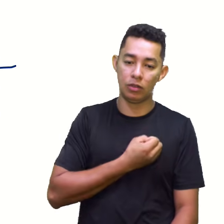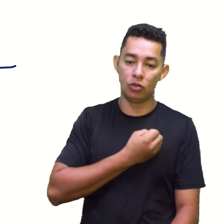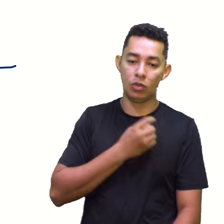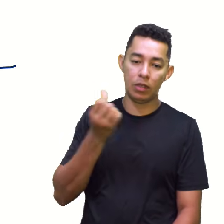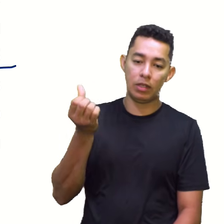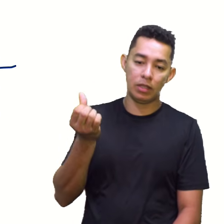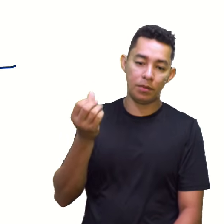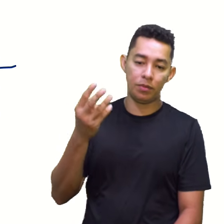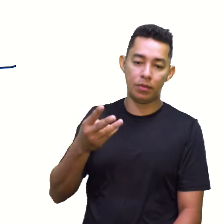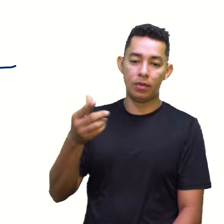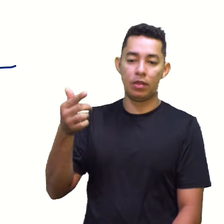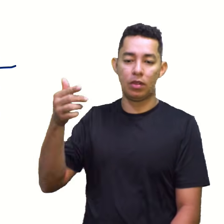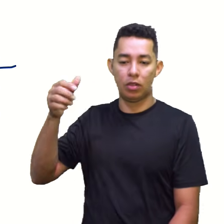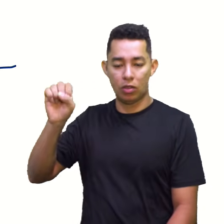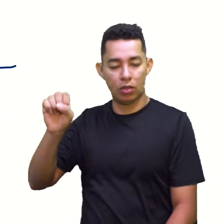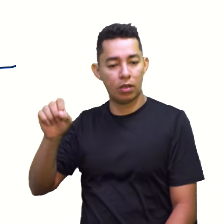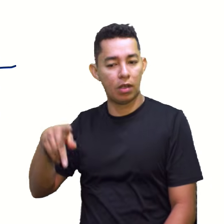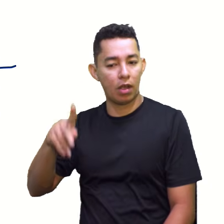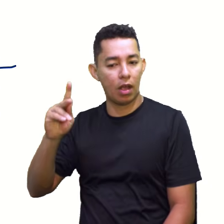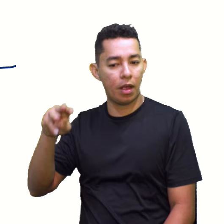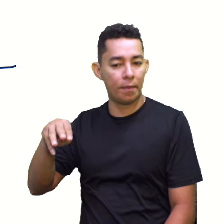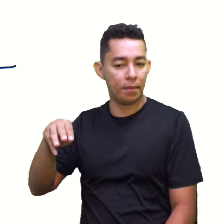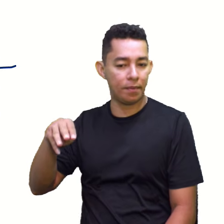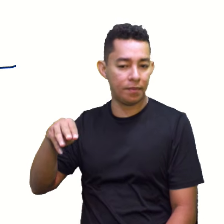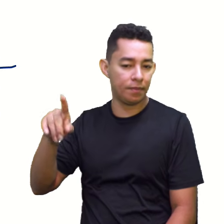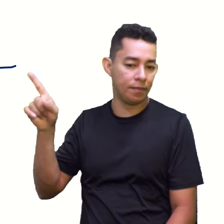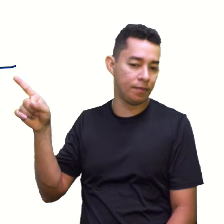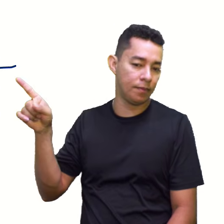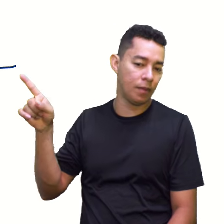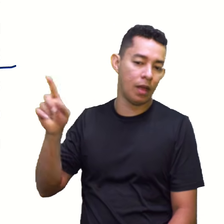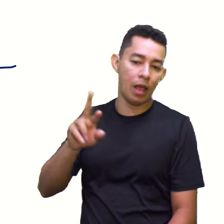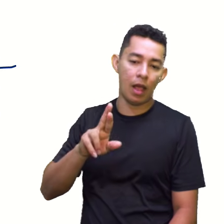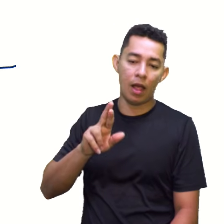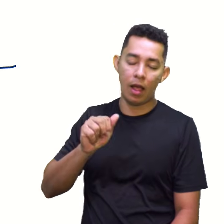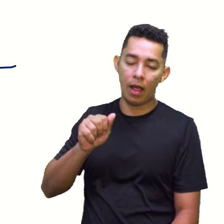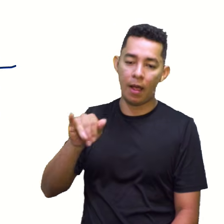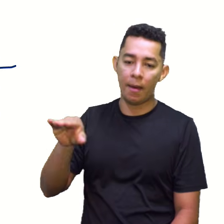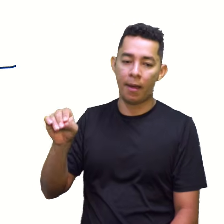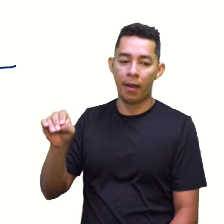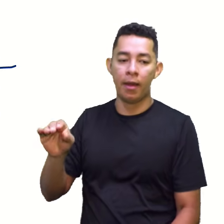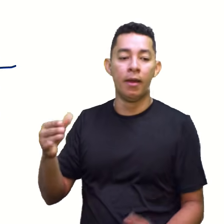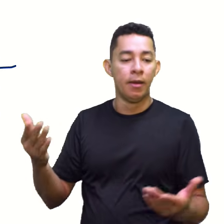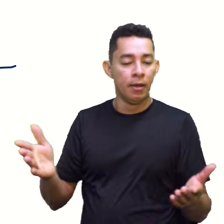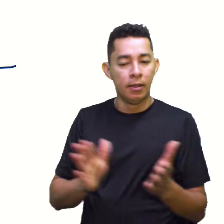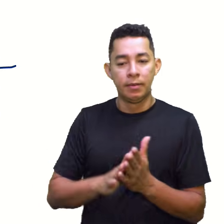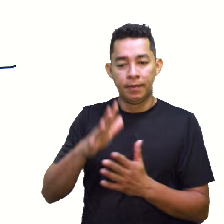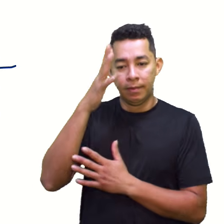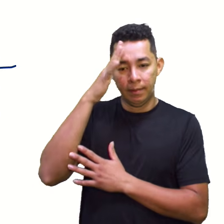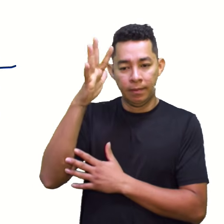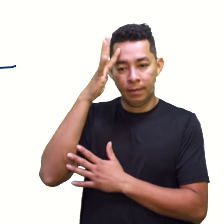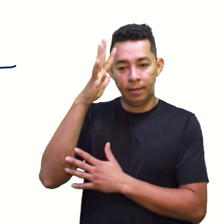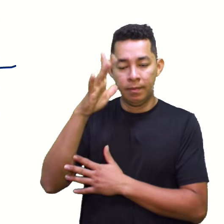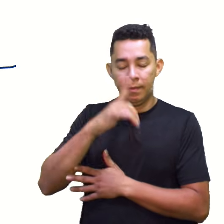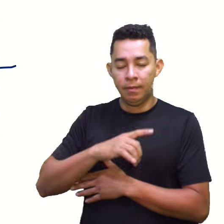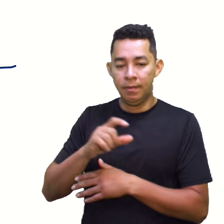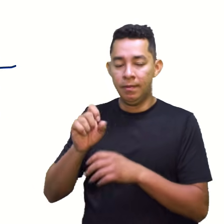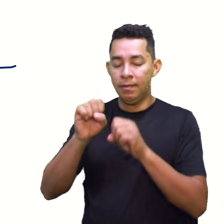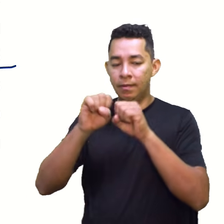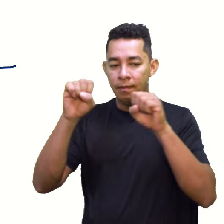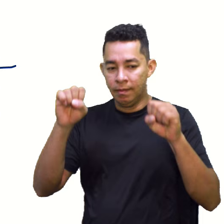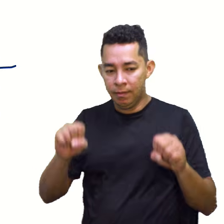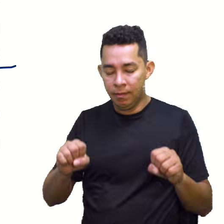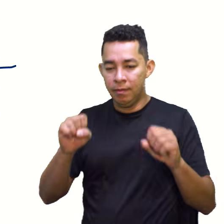6.378 quilômetros. Esse aqui é o raio do Equador. Suponha que um sistema de